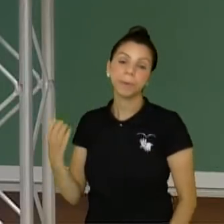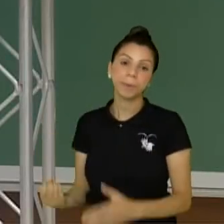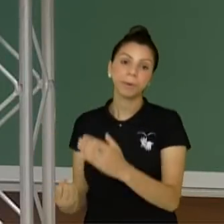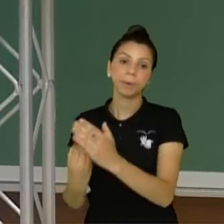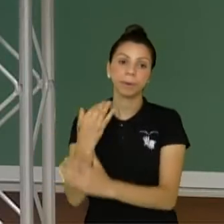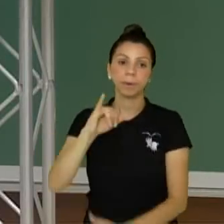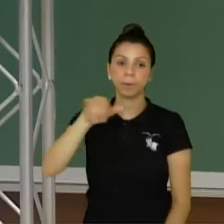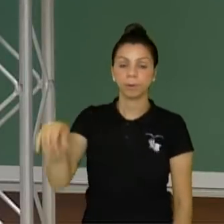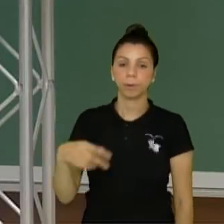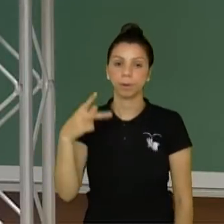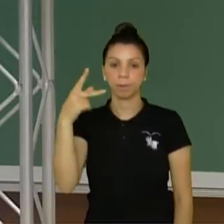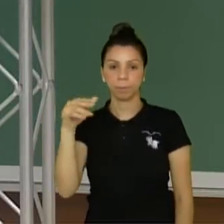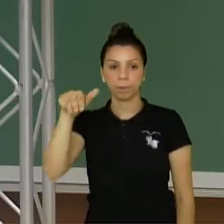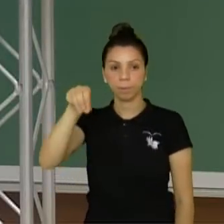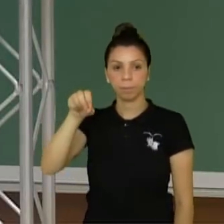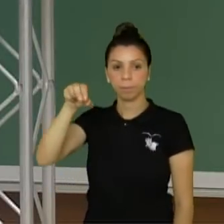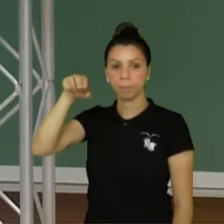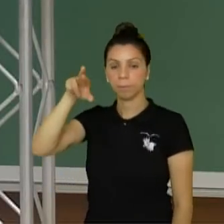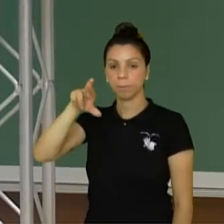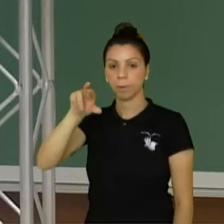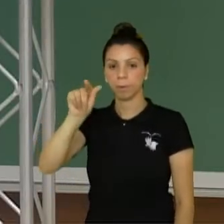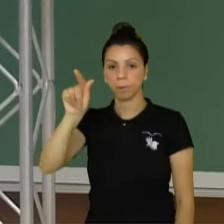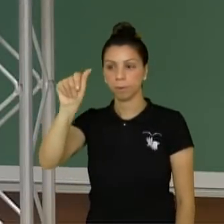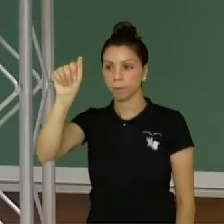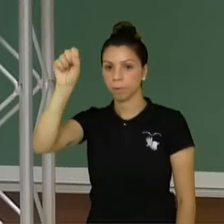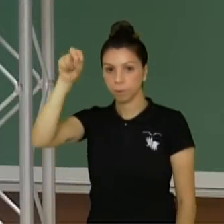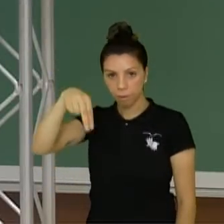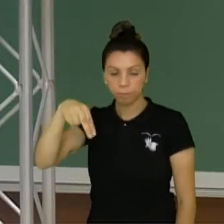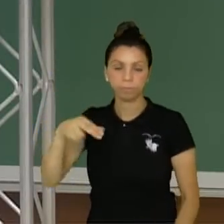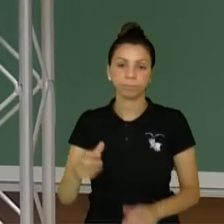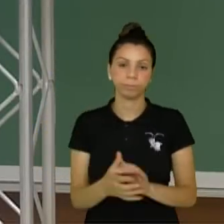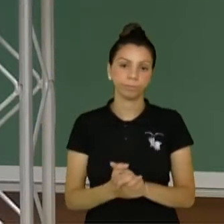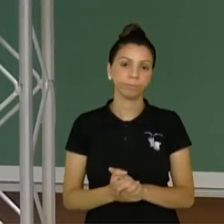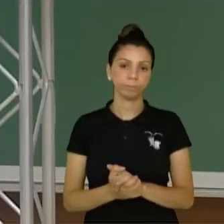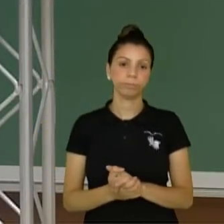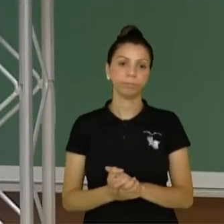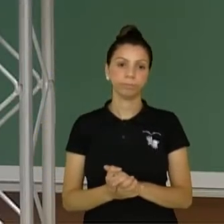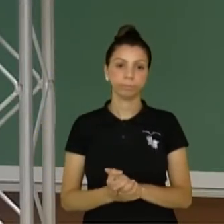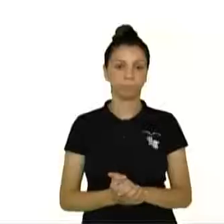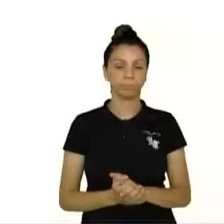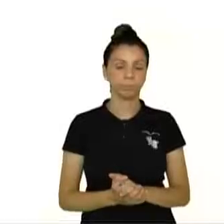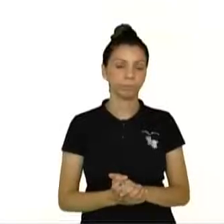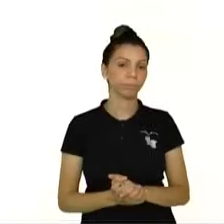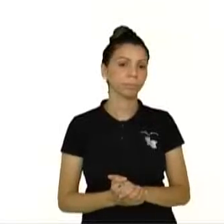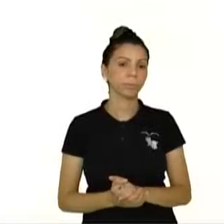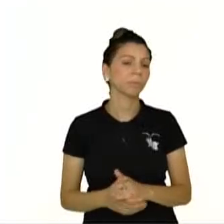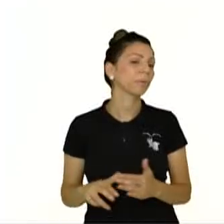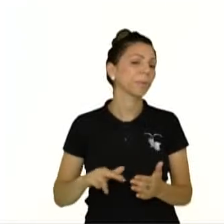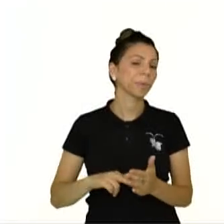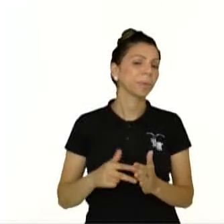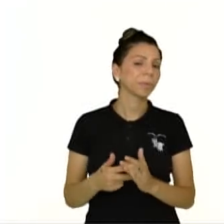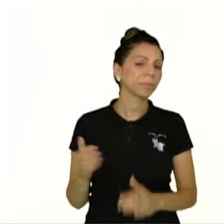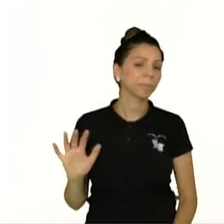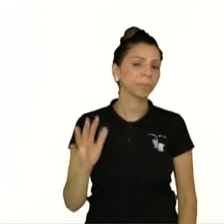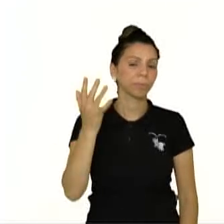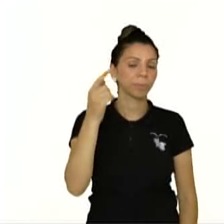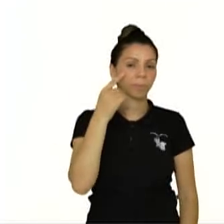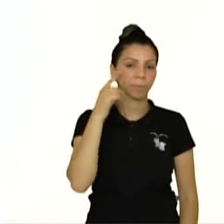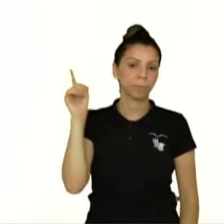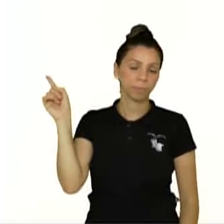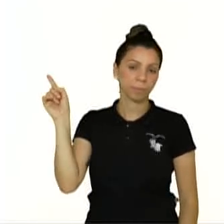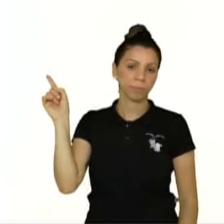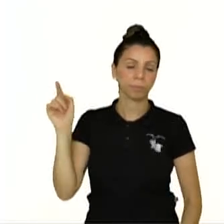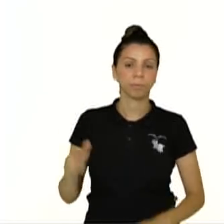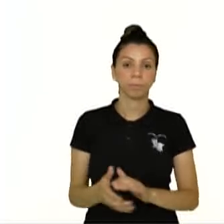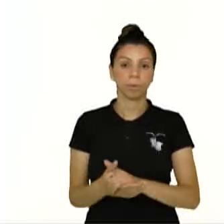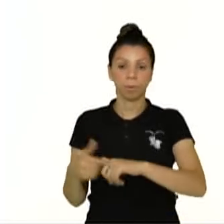banco JP Morgan Chase, certo? E aqui, o que vai acontecer? Nós chegamos à ideia